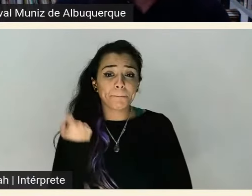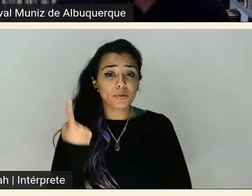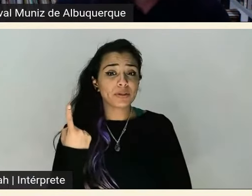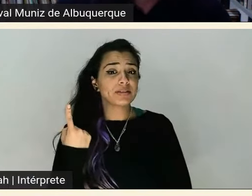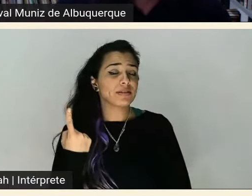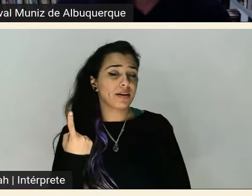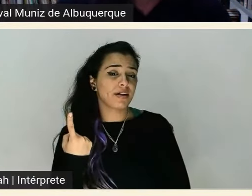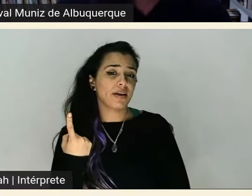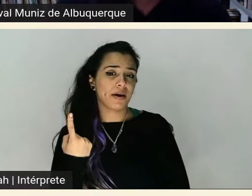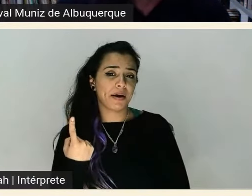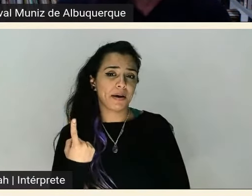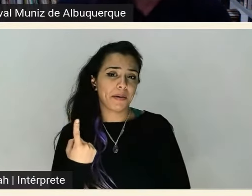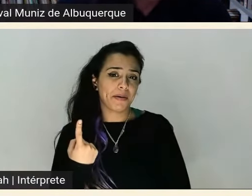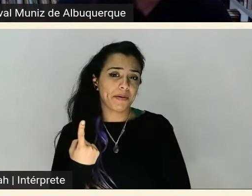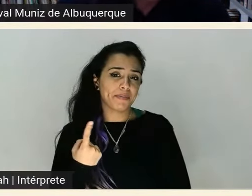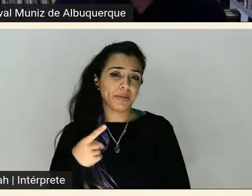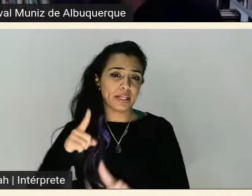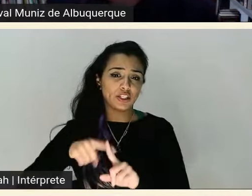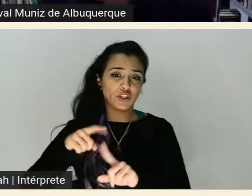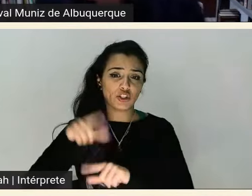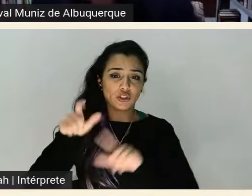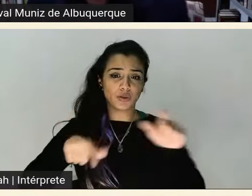né, por essas pessoas.